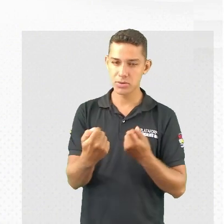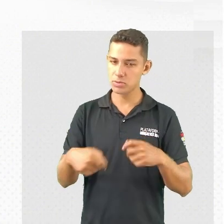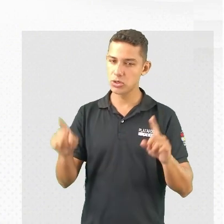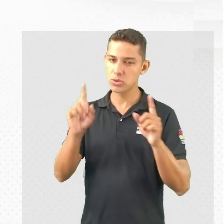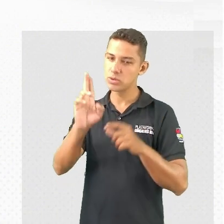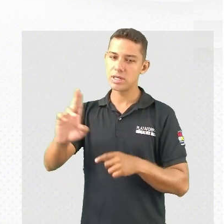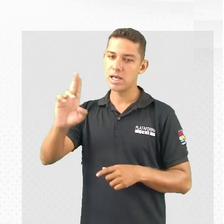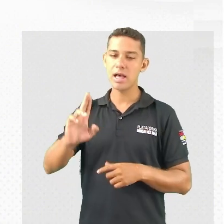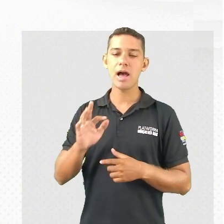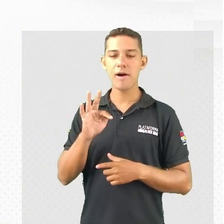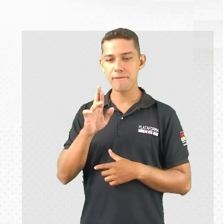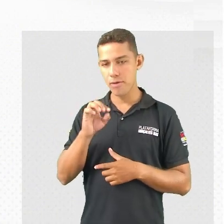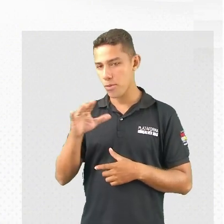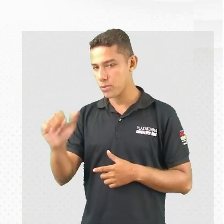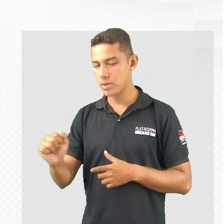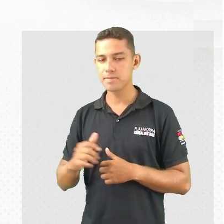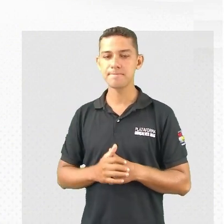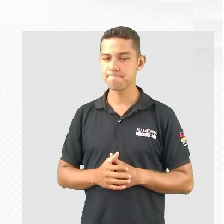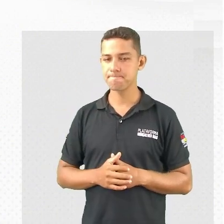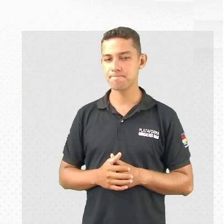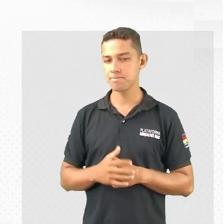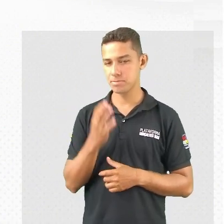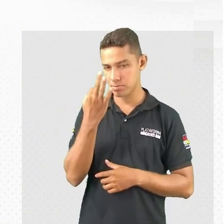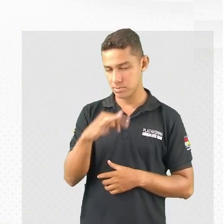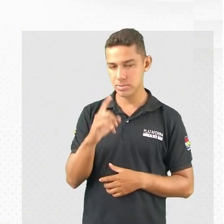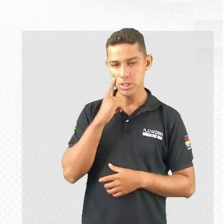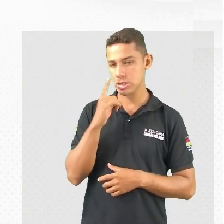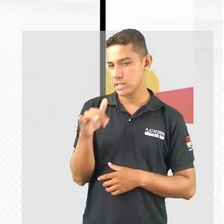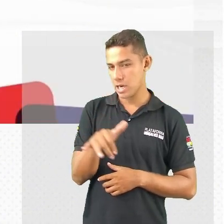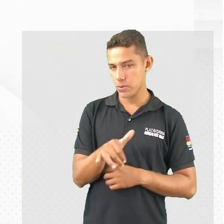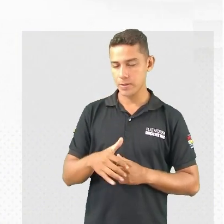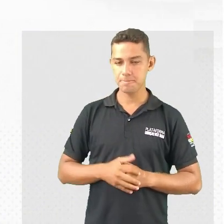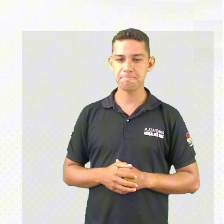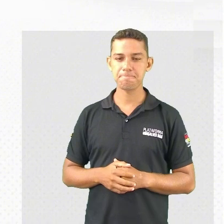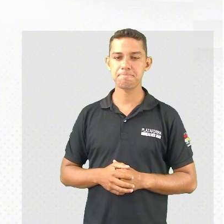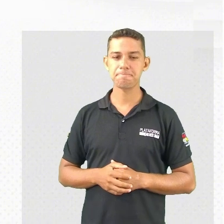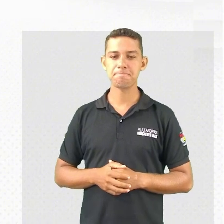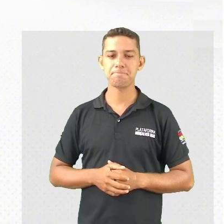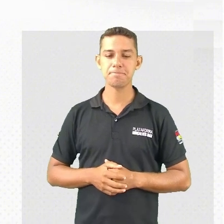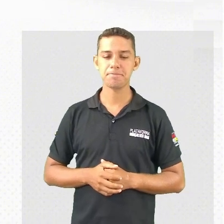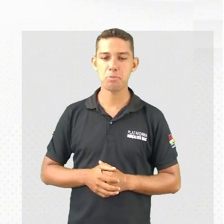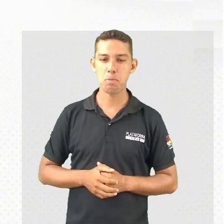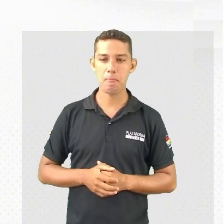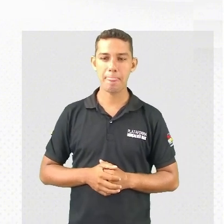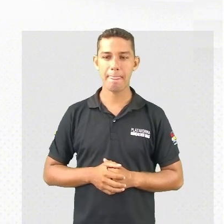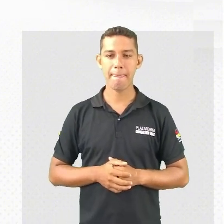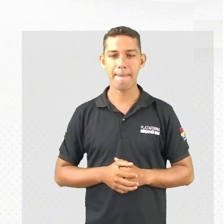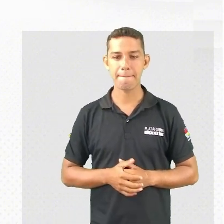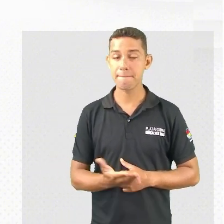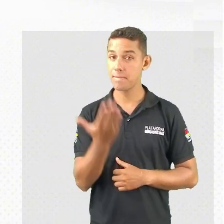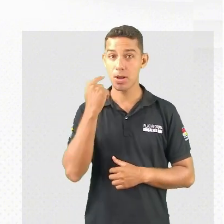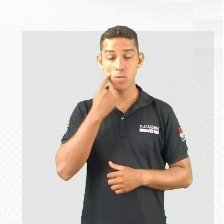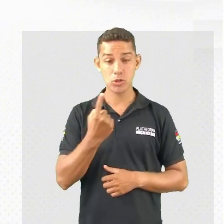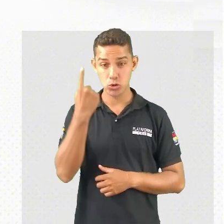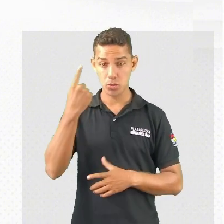fórmula, tá? Mas, usando a fórmula, sai tranquilo. Beleza? E vamos para mais uma